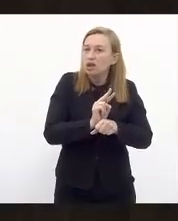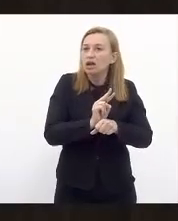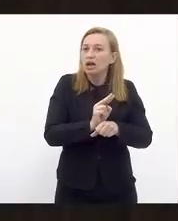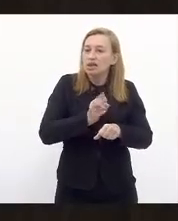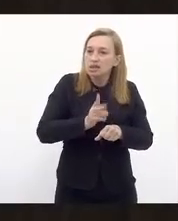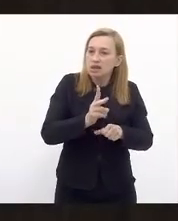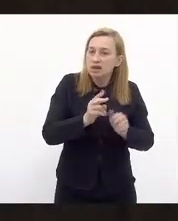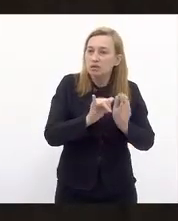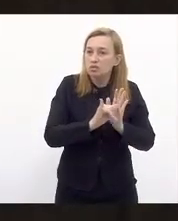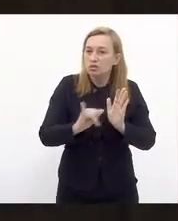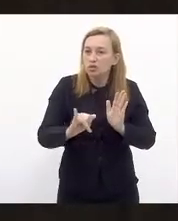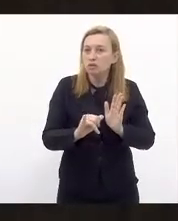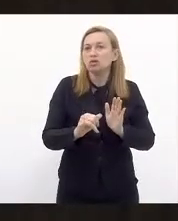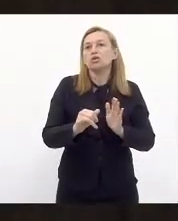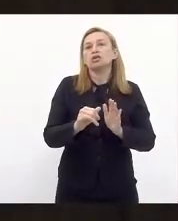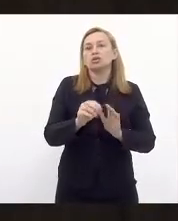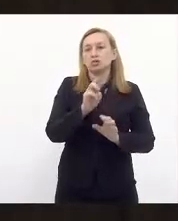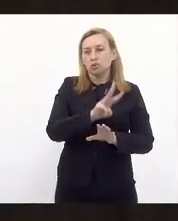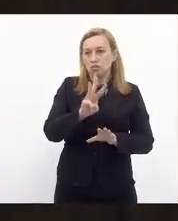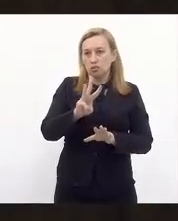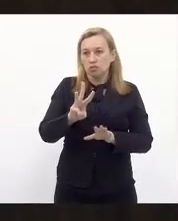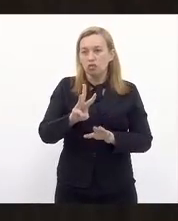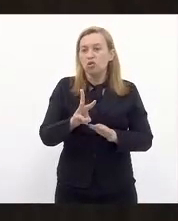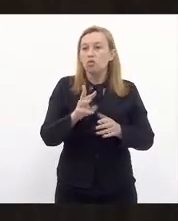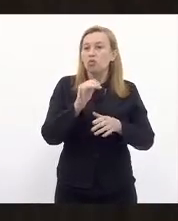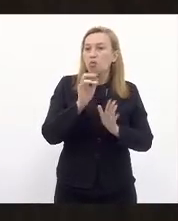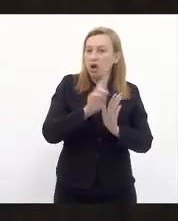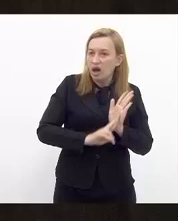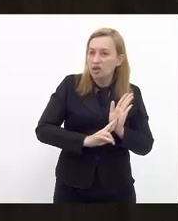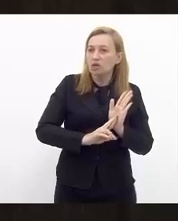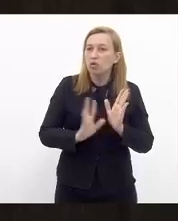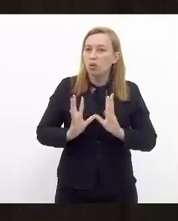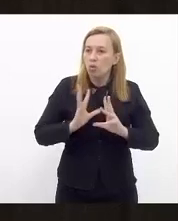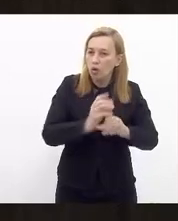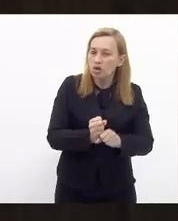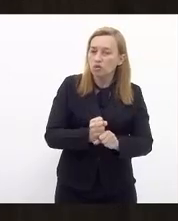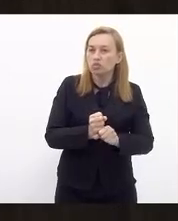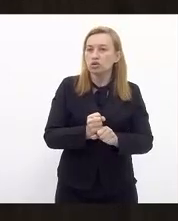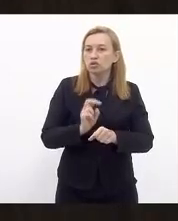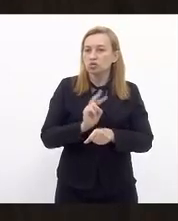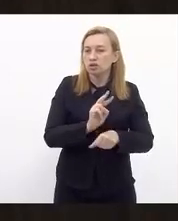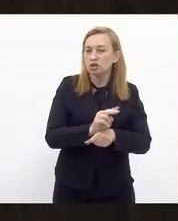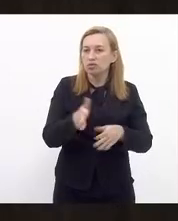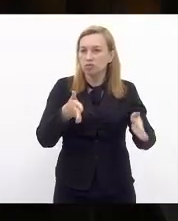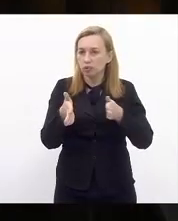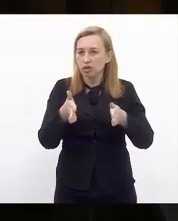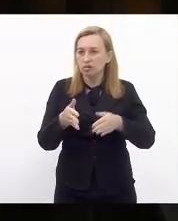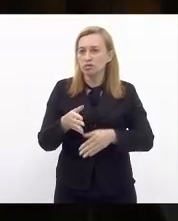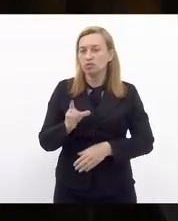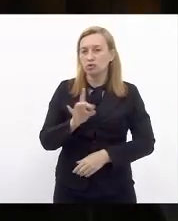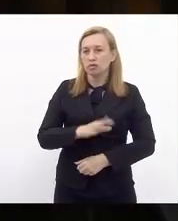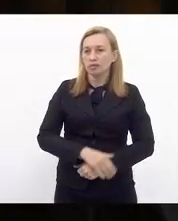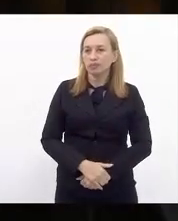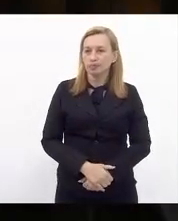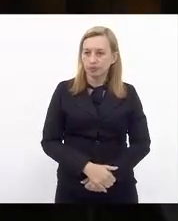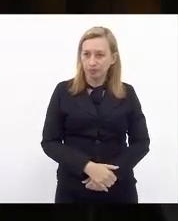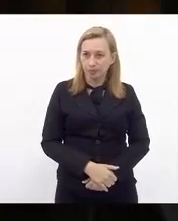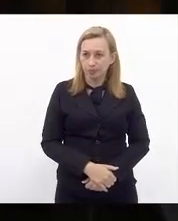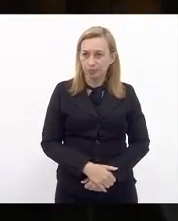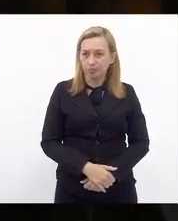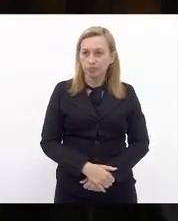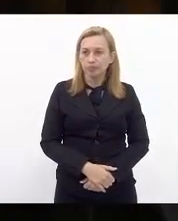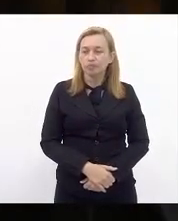quadrimestralmente publicar no seu sítio eletrônico um relatório assim resuminho do monitoramento feito no período a pena isso